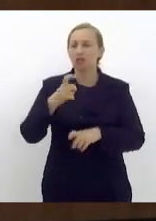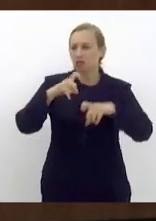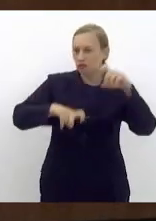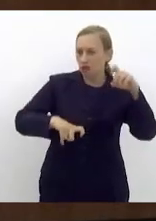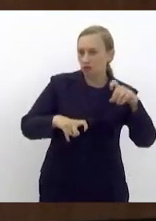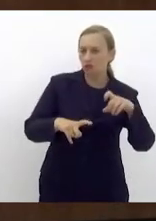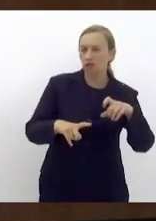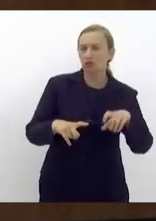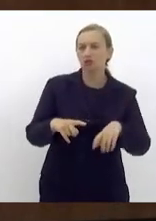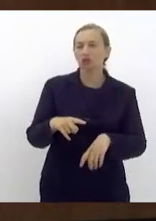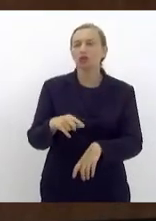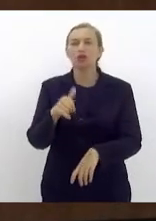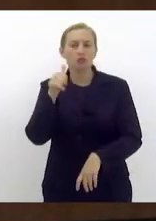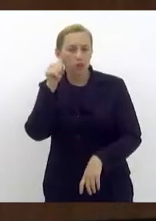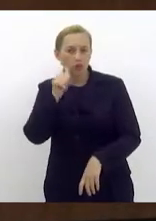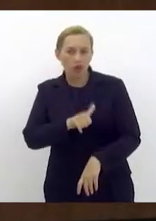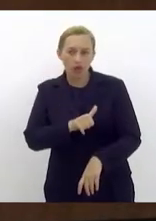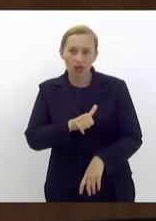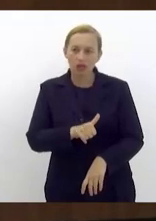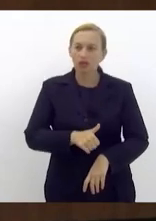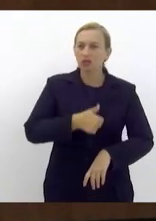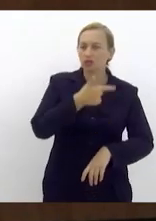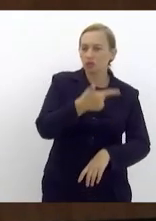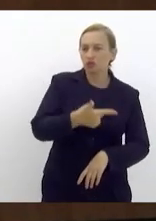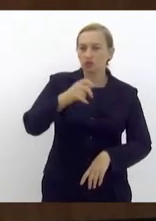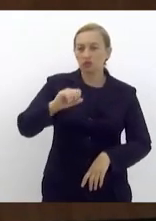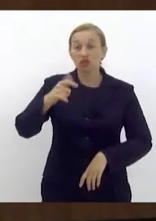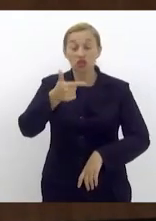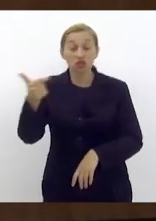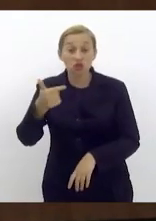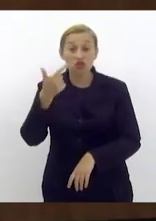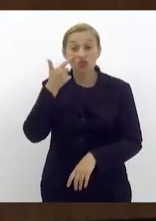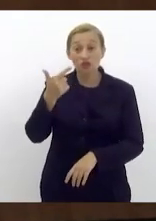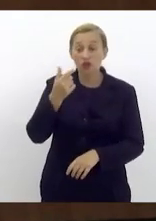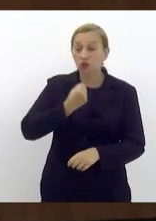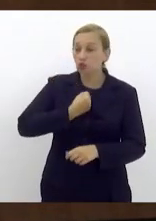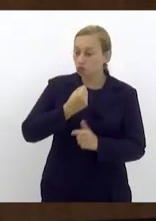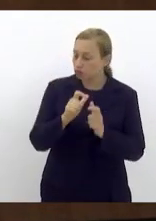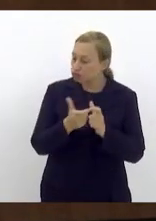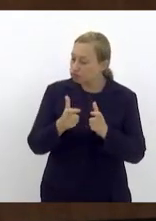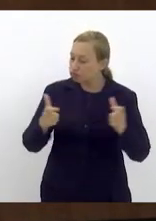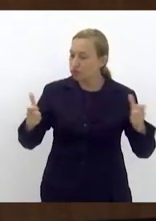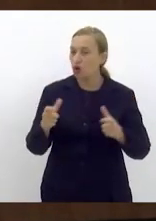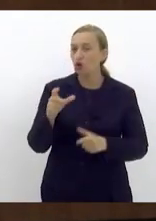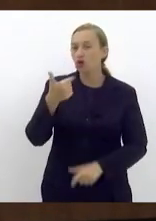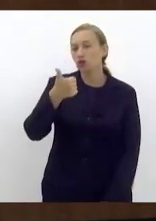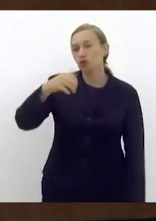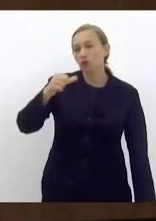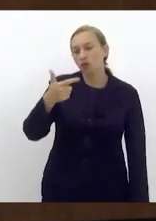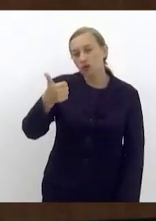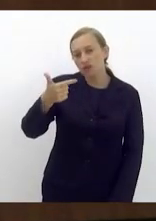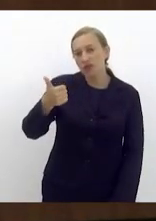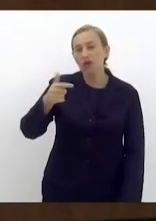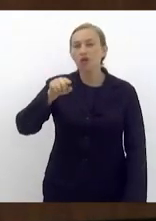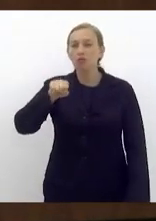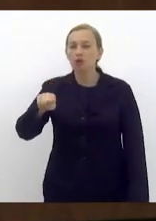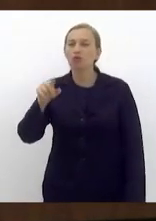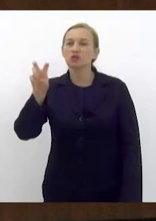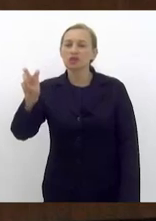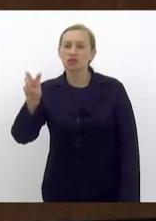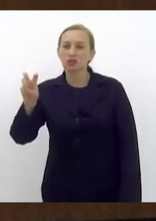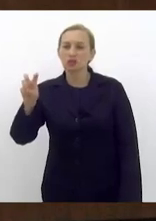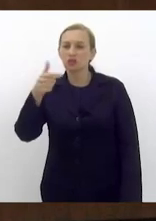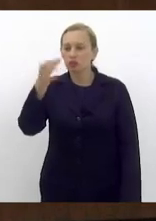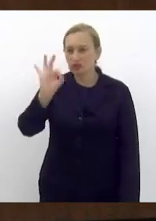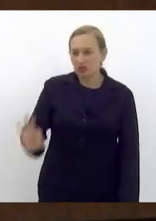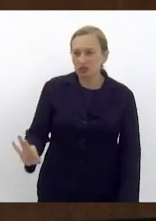primeiro semestre de 2022, nós vamos ver que aumentou em 12,5% o número de registros